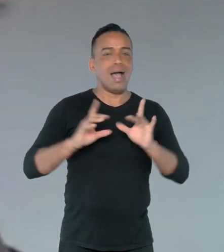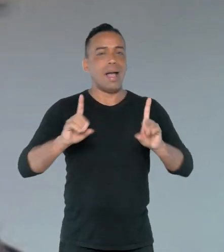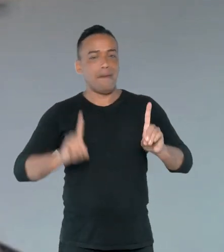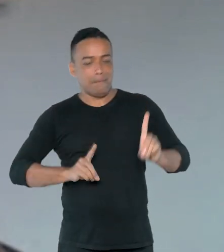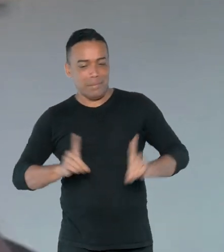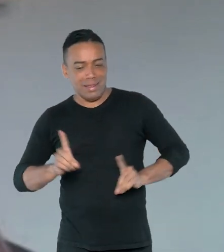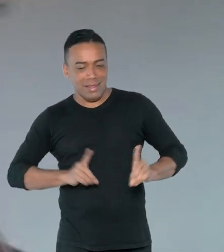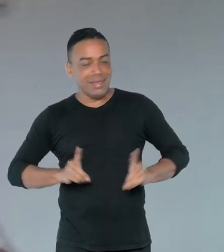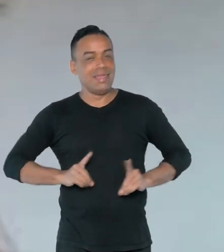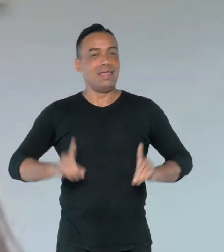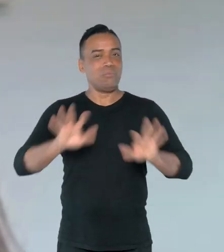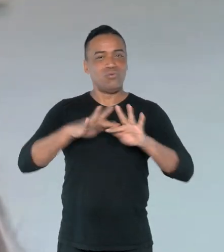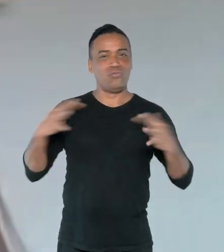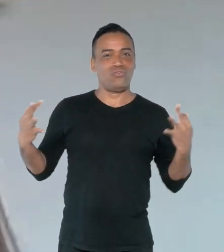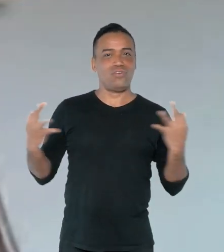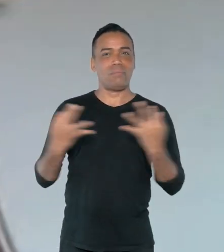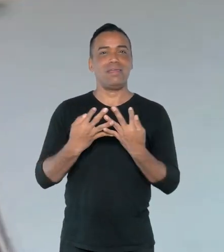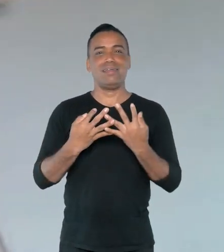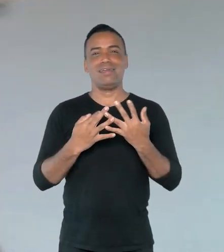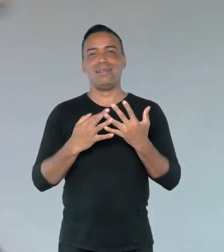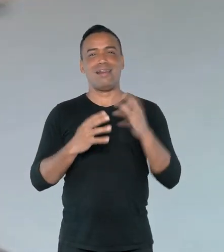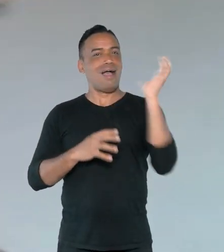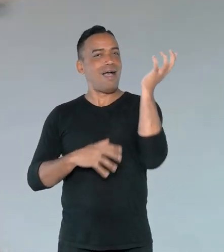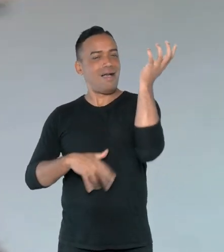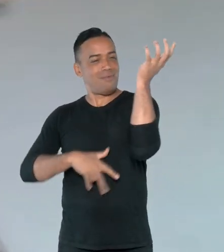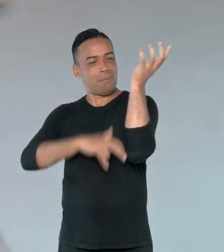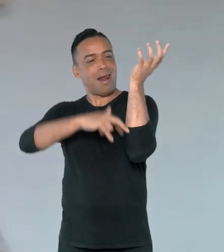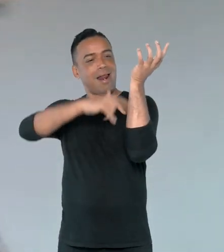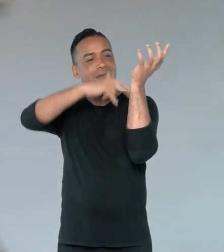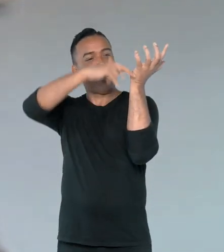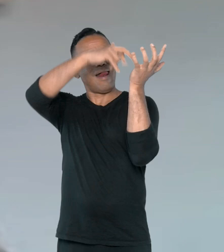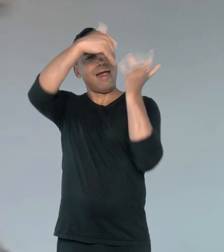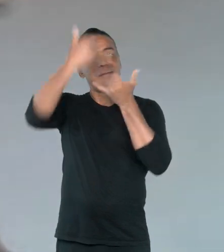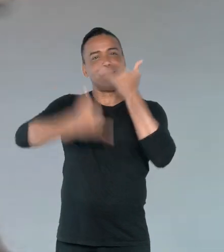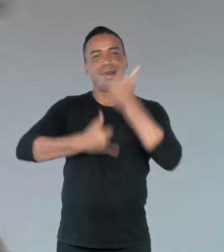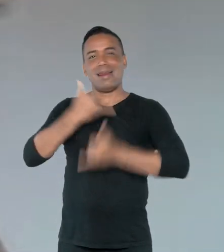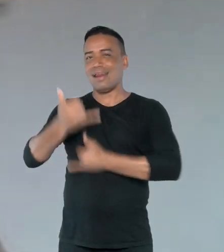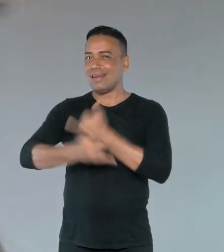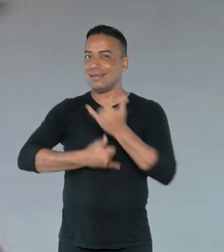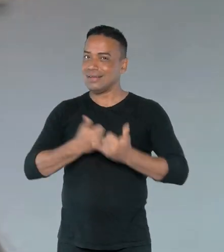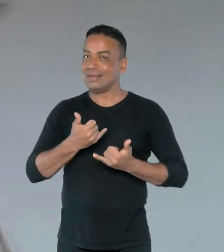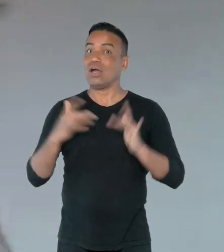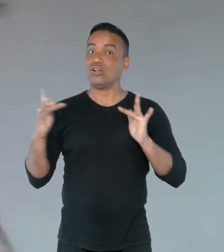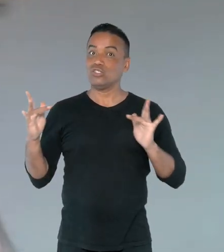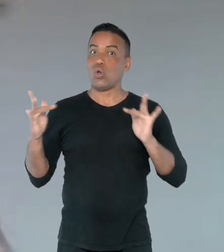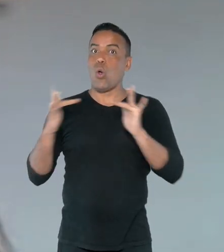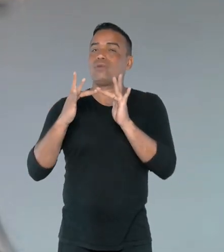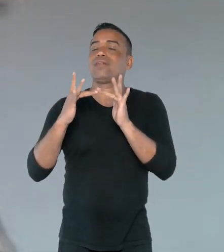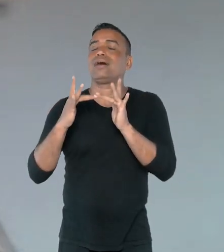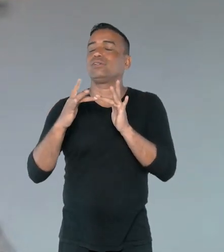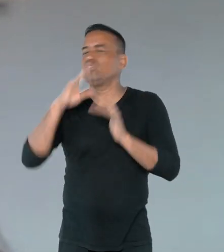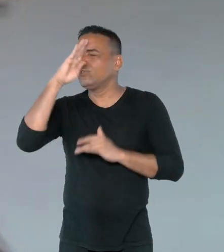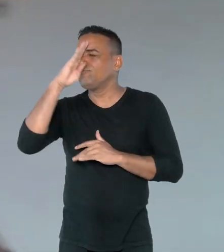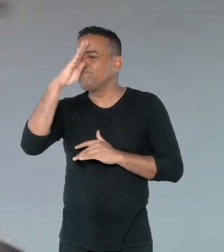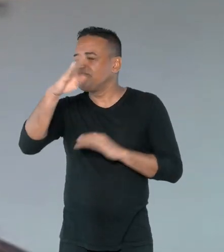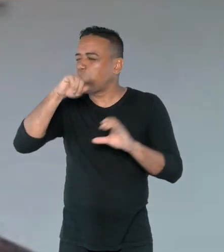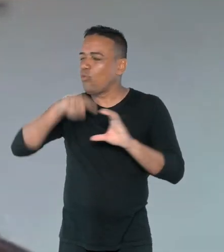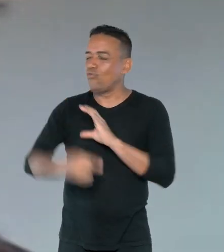com a minha família, subindo em árvore. Então, esse contato muito forte com a